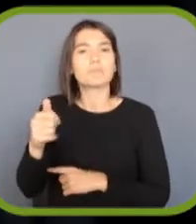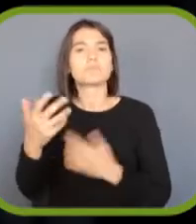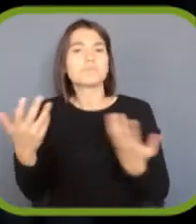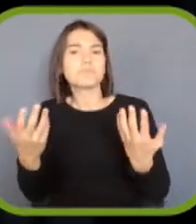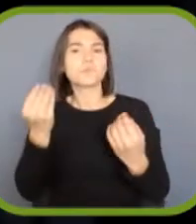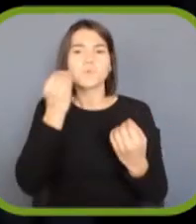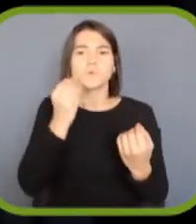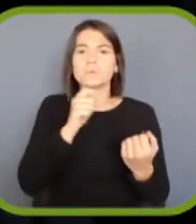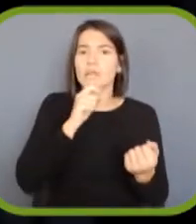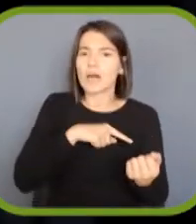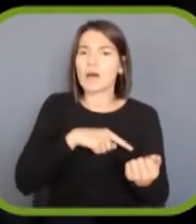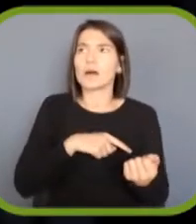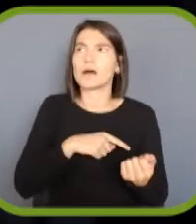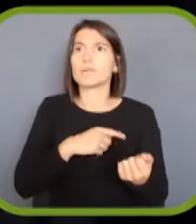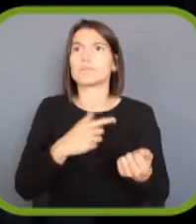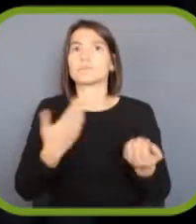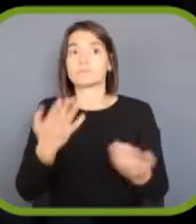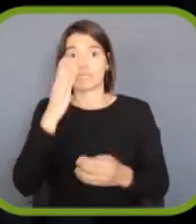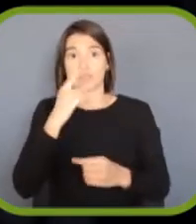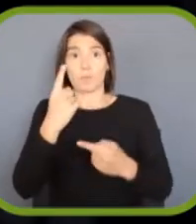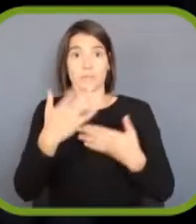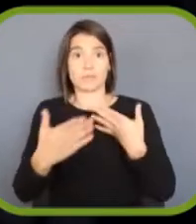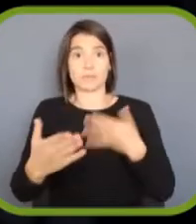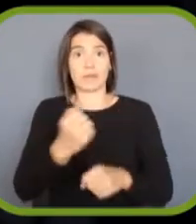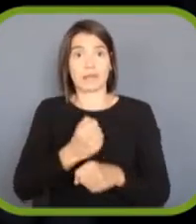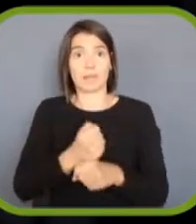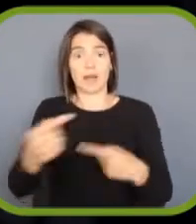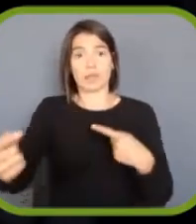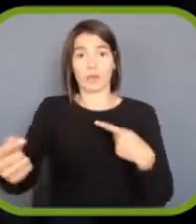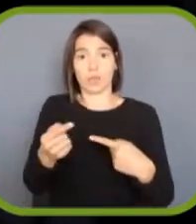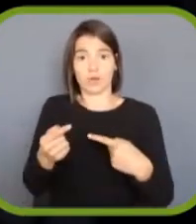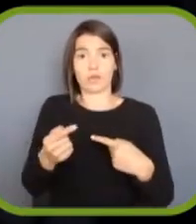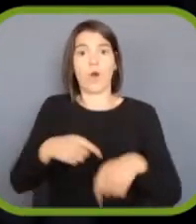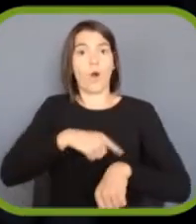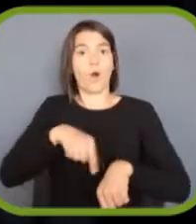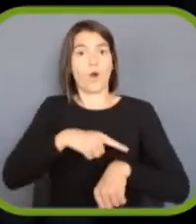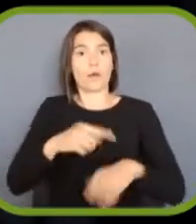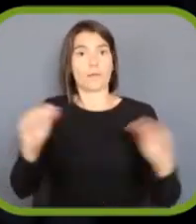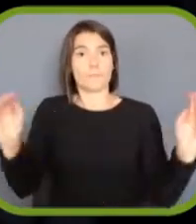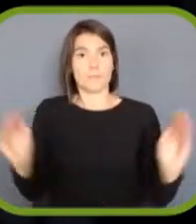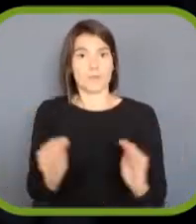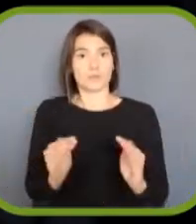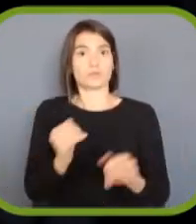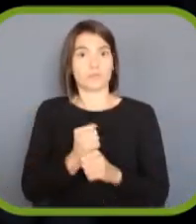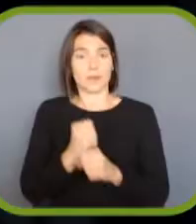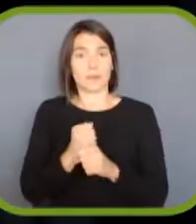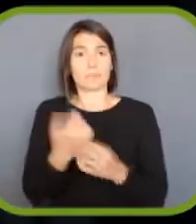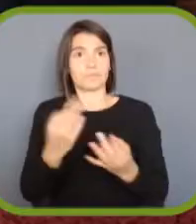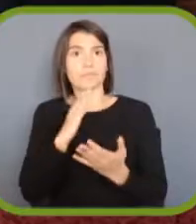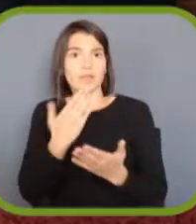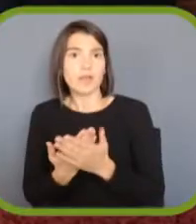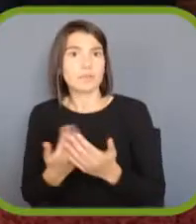no sentido de verificar até que ponto e em que medida é que, encurtando a semana de trabalho, encurtando o número de horas no